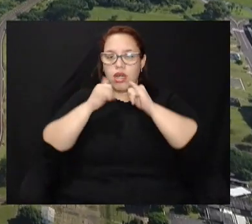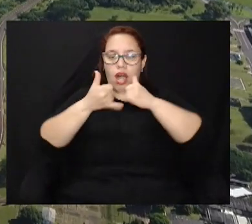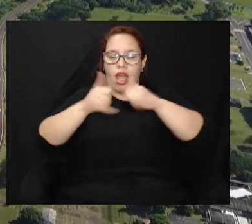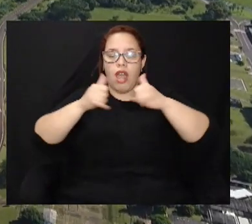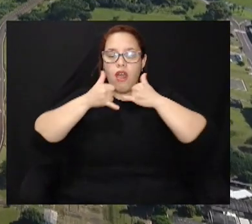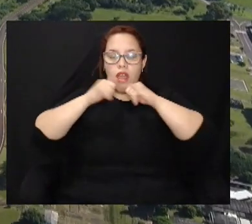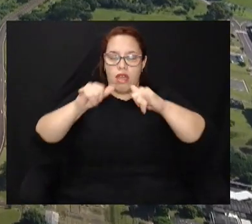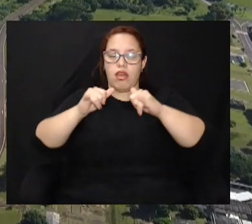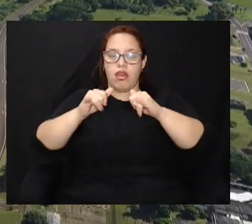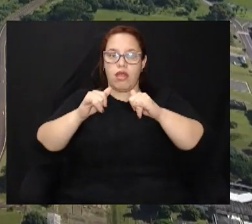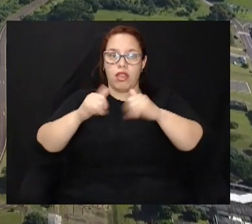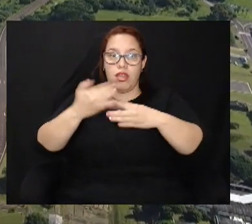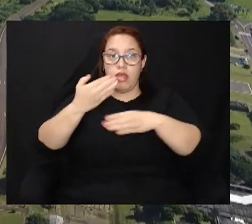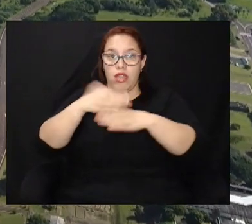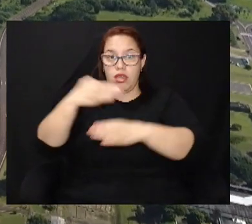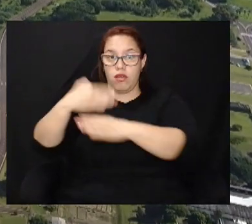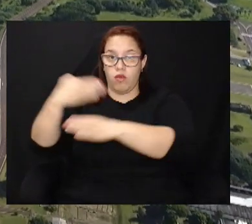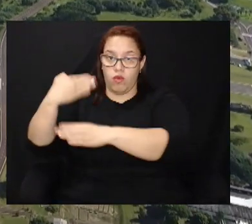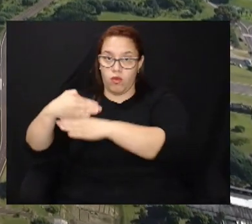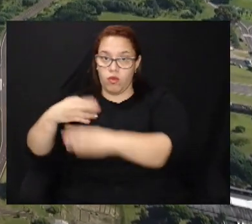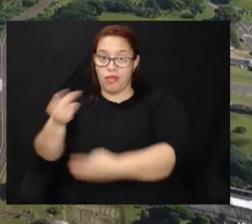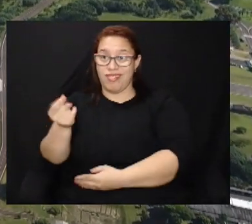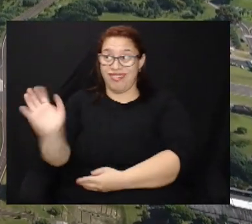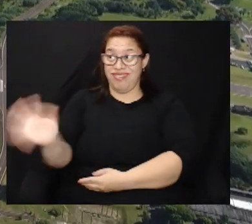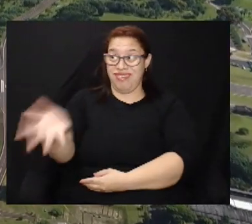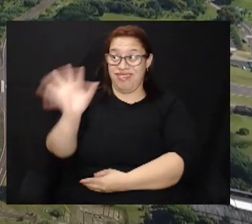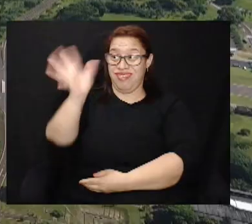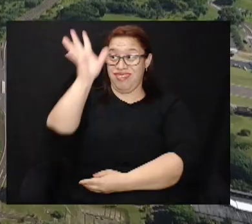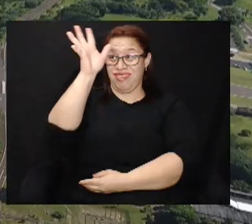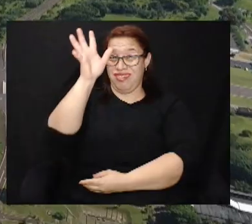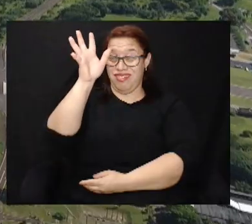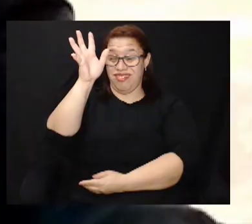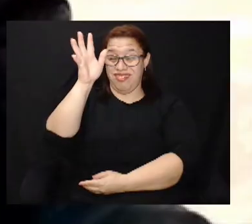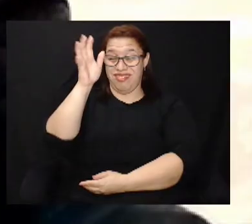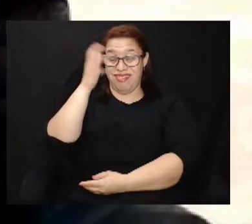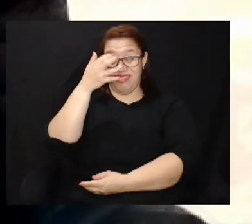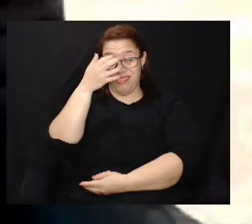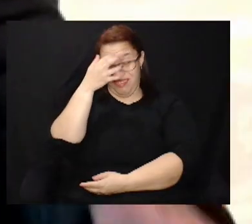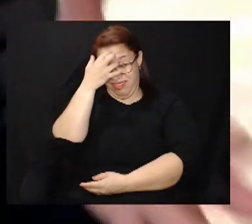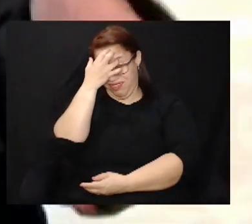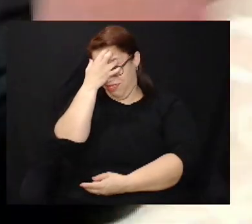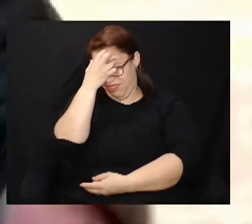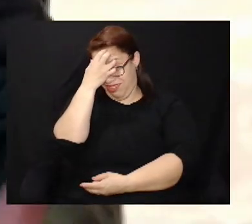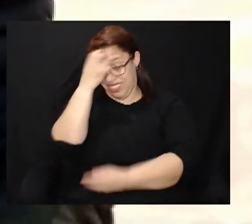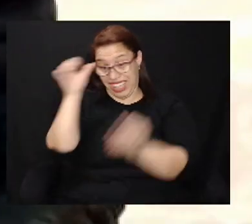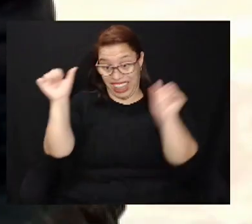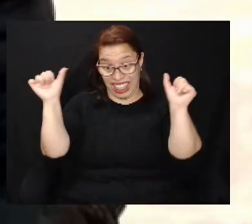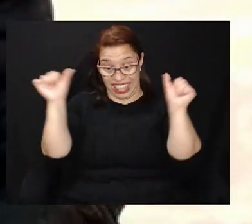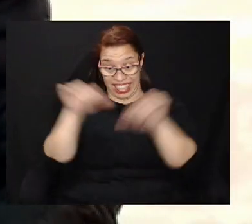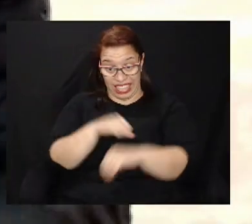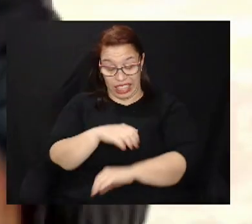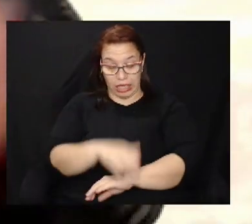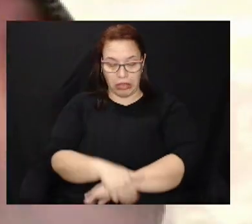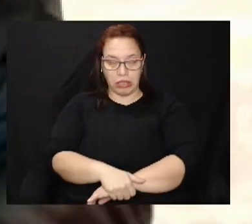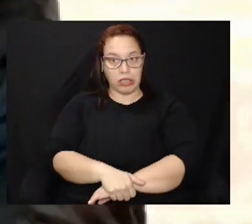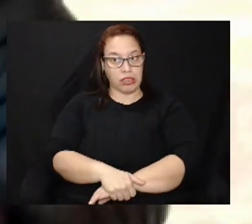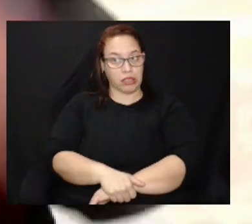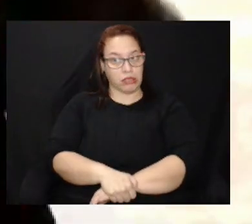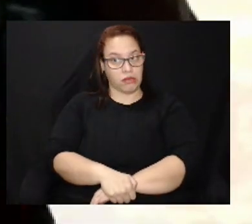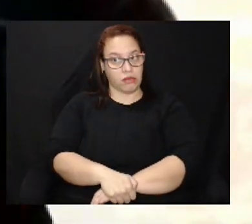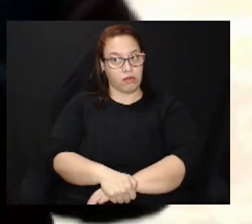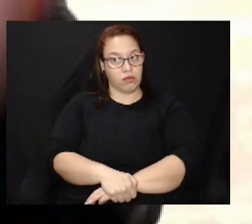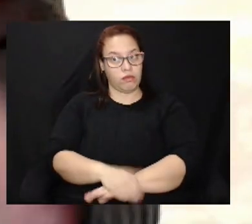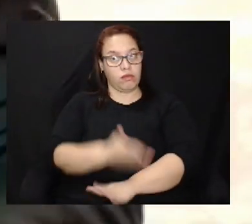vermelhas, que é muito mais caro, que dói no bolso de todos, vai piorar. Então, a contribuição da floresta para